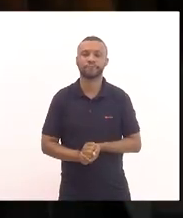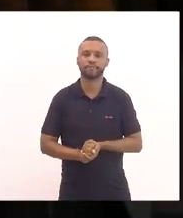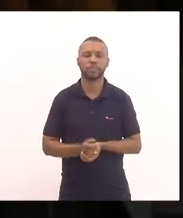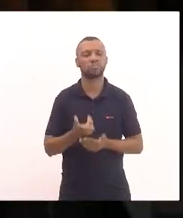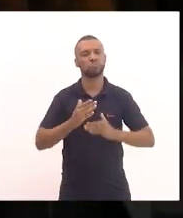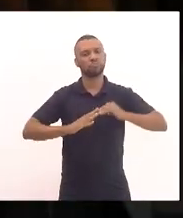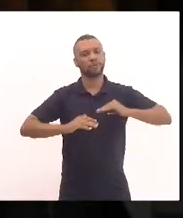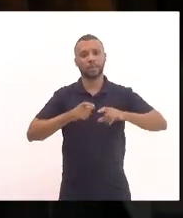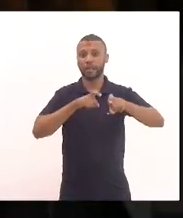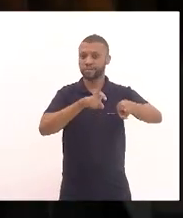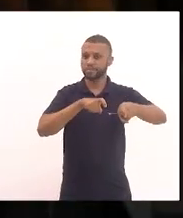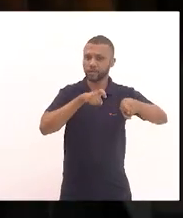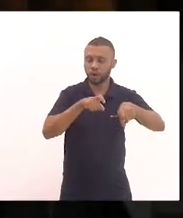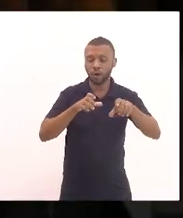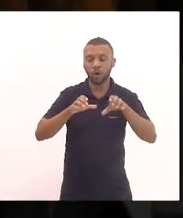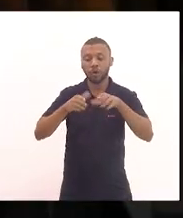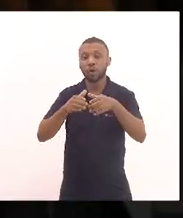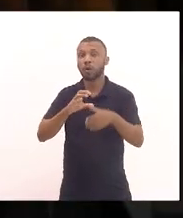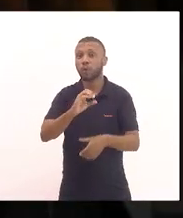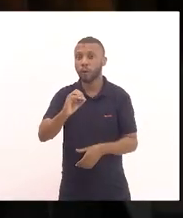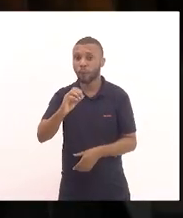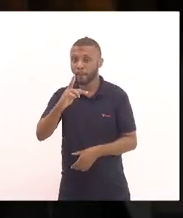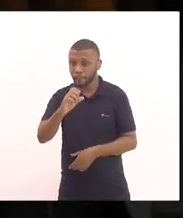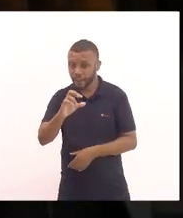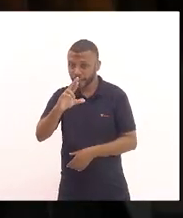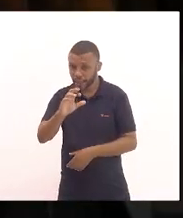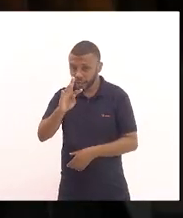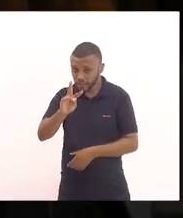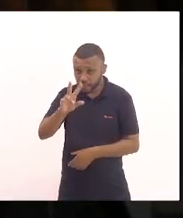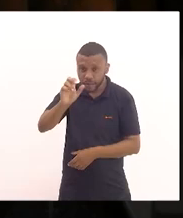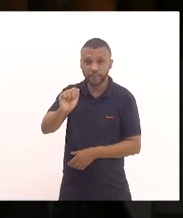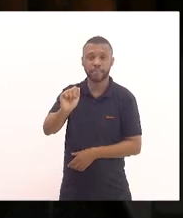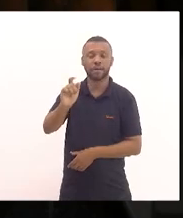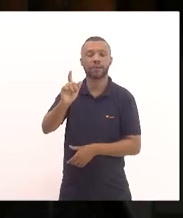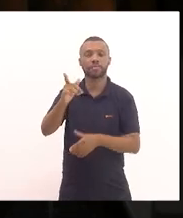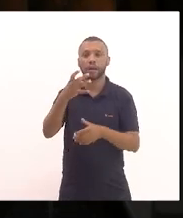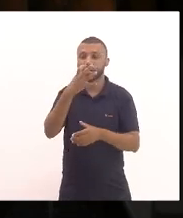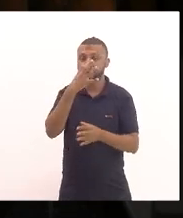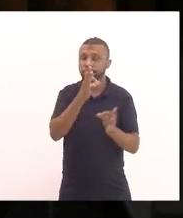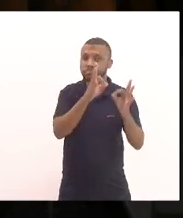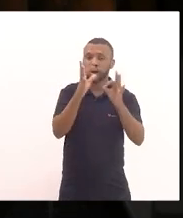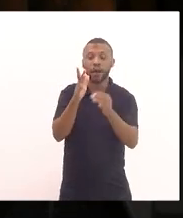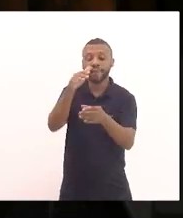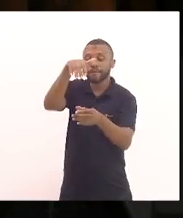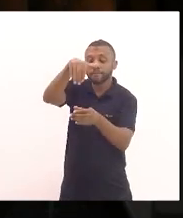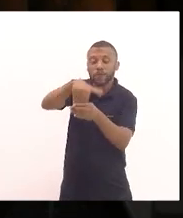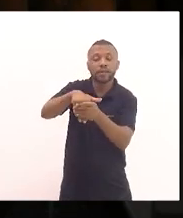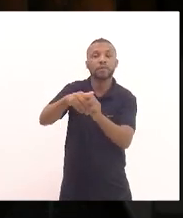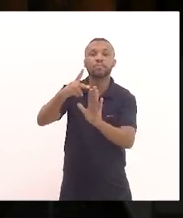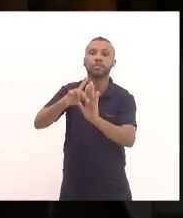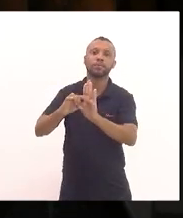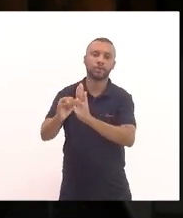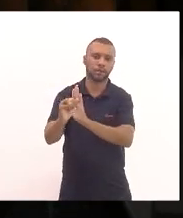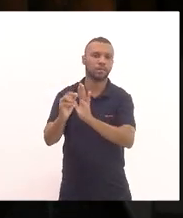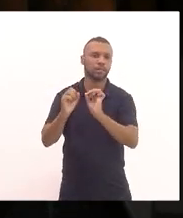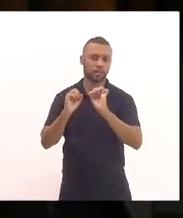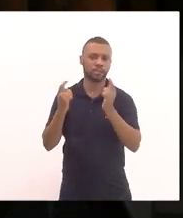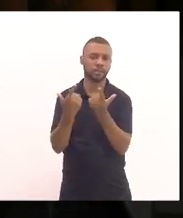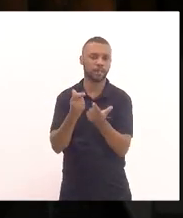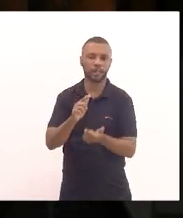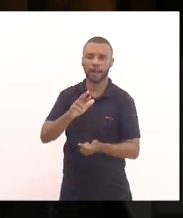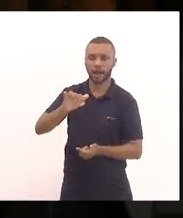agricultores, cooperativas que estão aqui acompanhando a votação desse projeto aqui na Assembleia Legislativa.